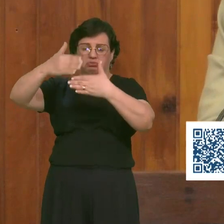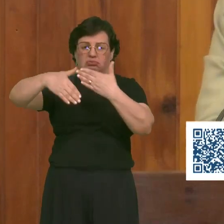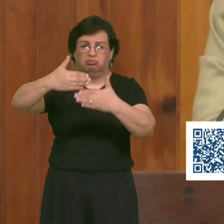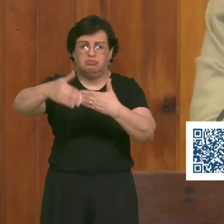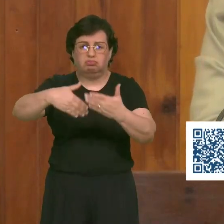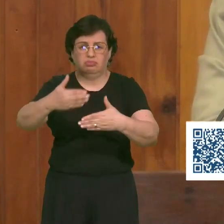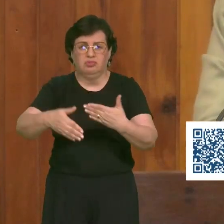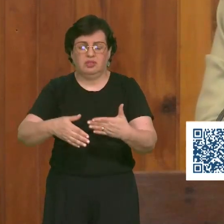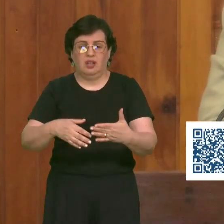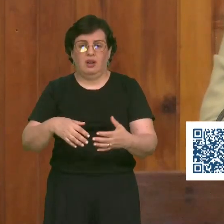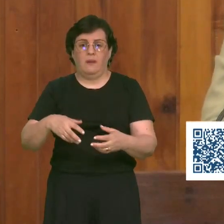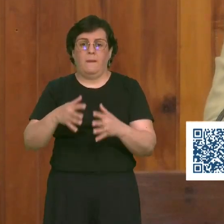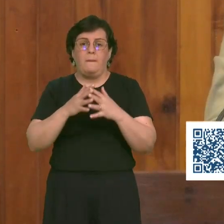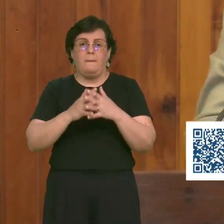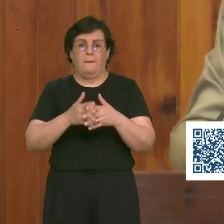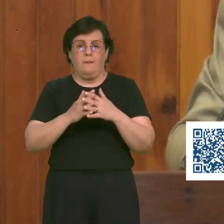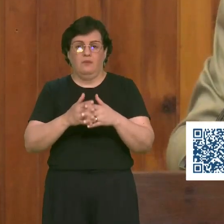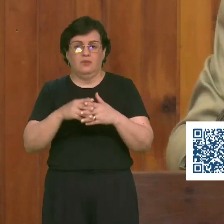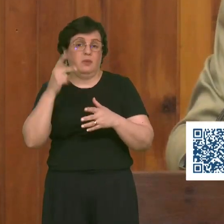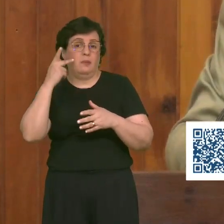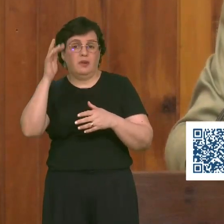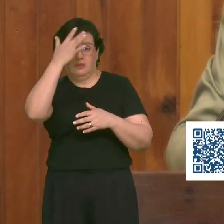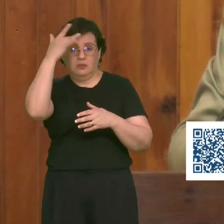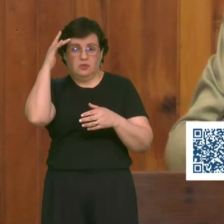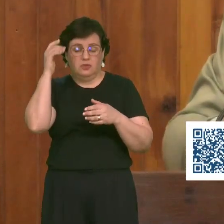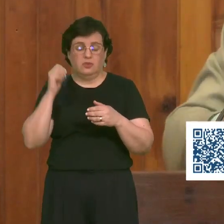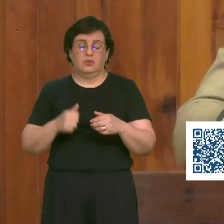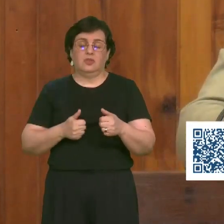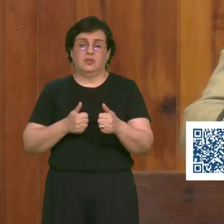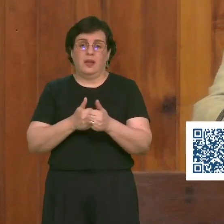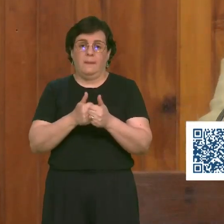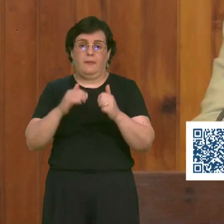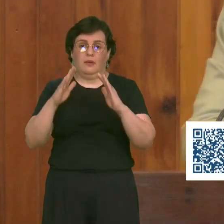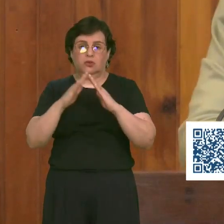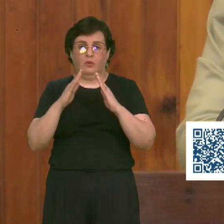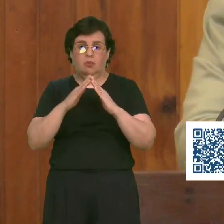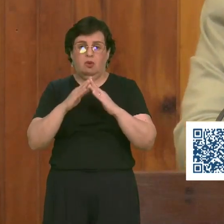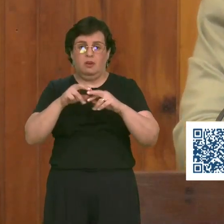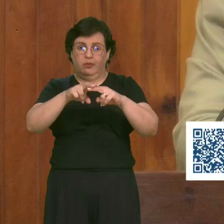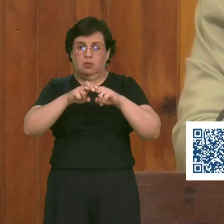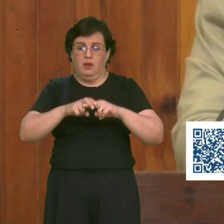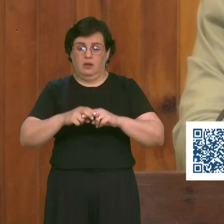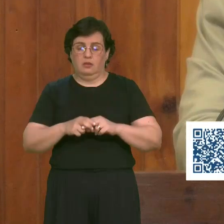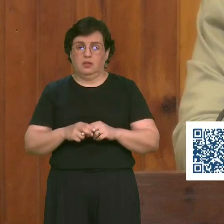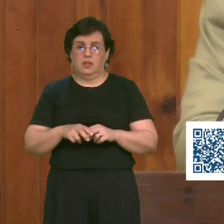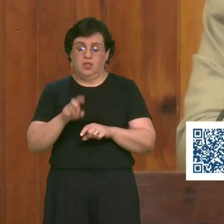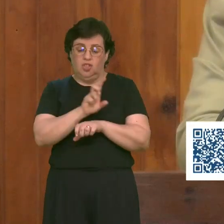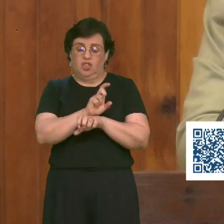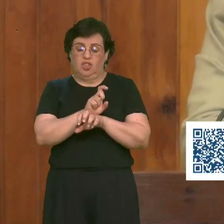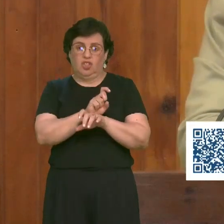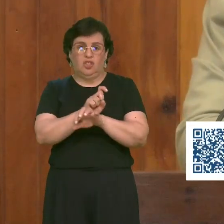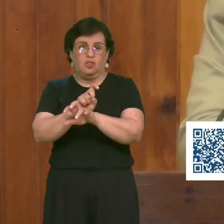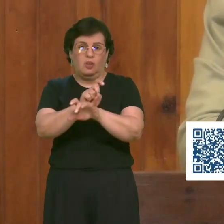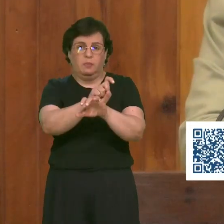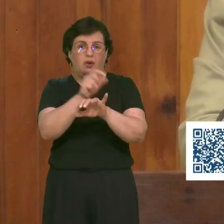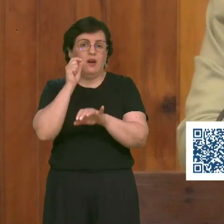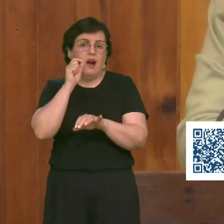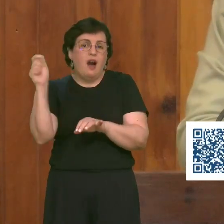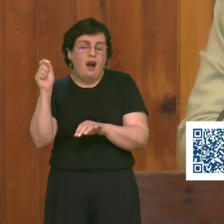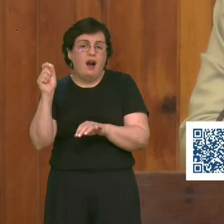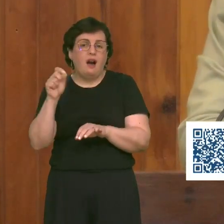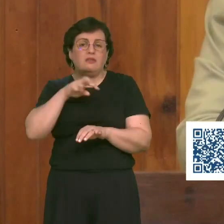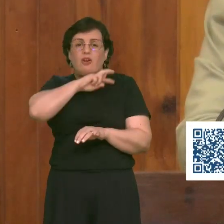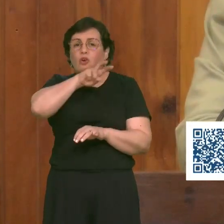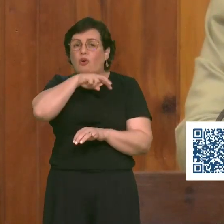através da proliferação de animais nocivos e peçonhentos como escorpiões ratos baratas cobras